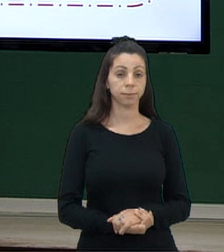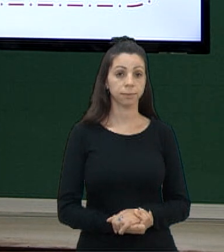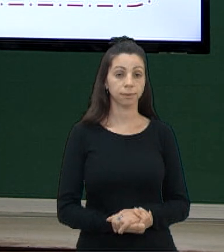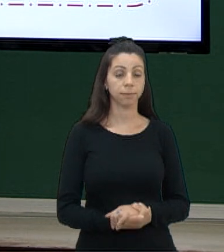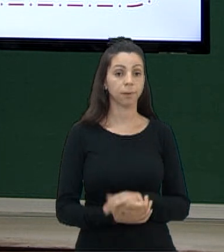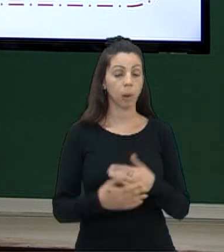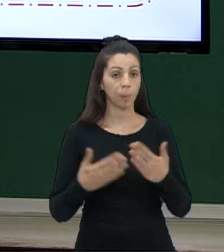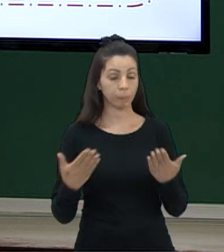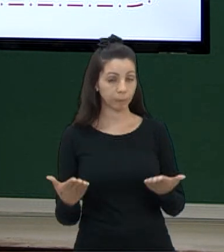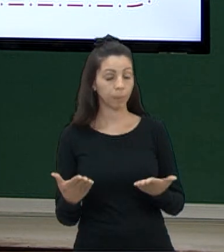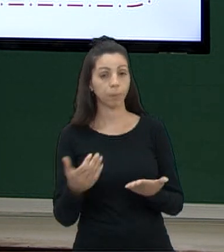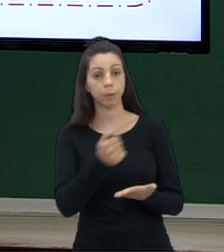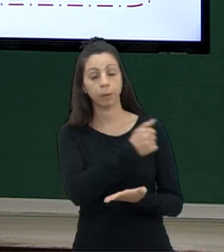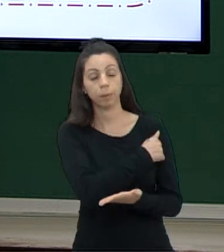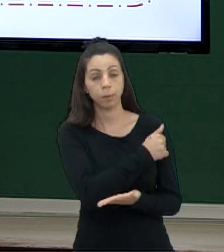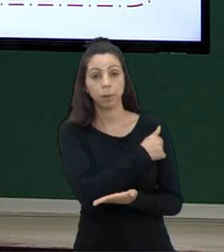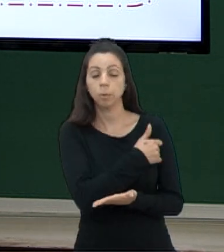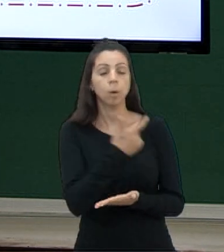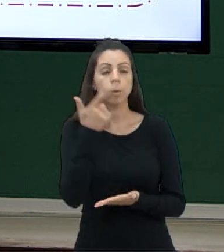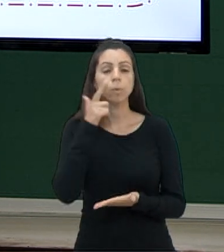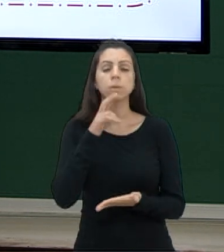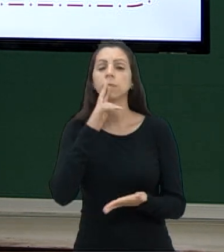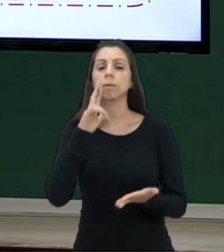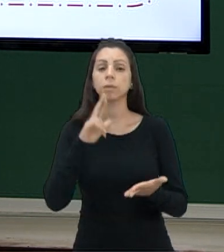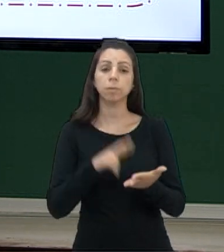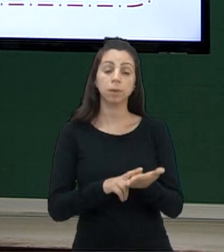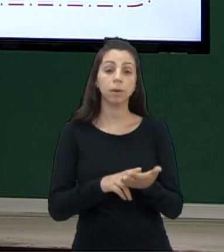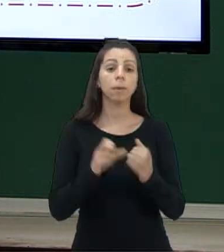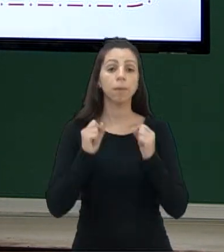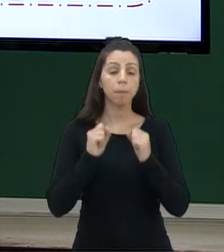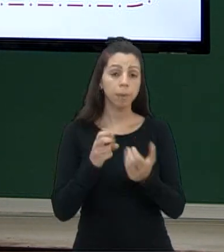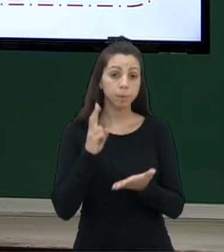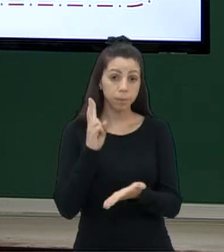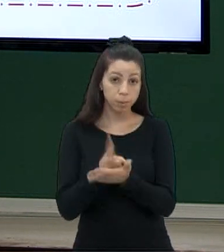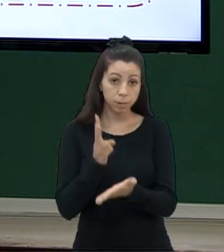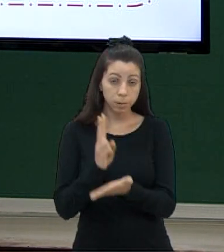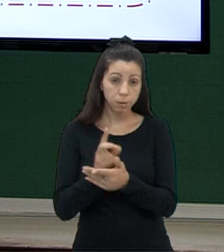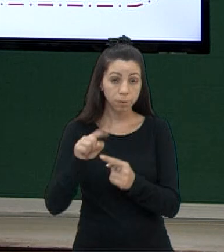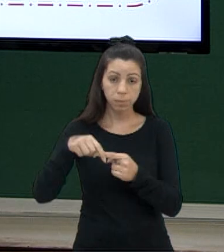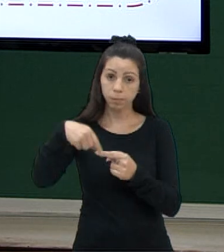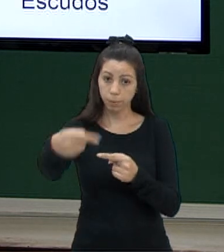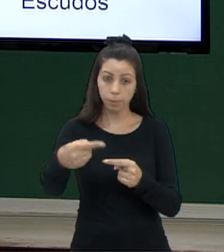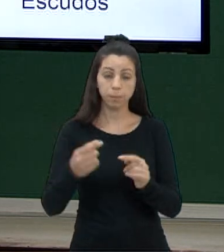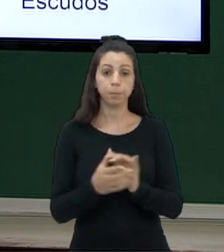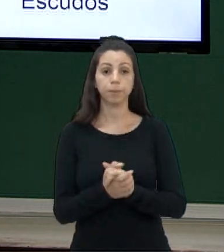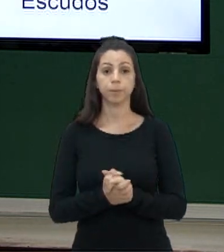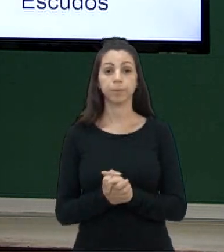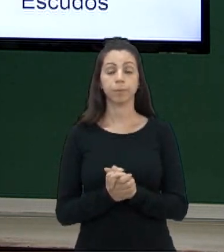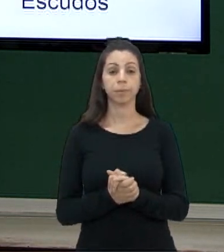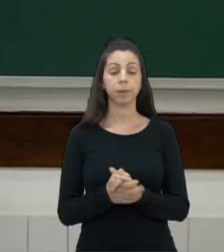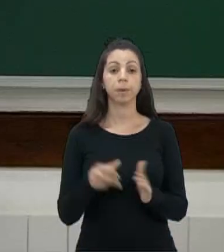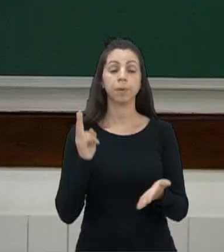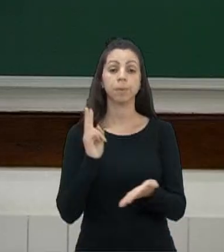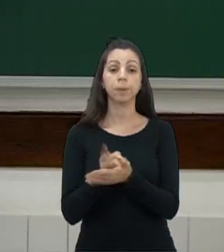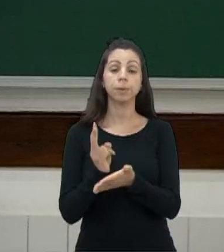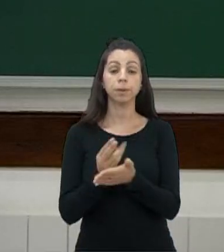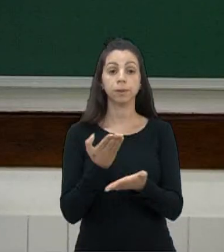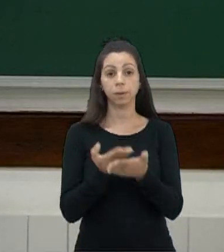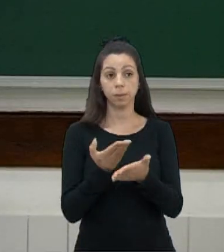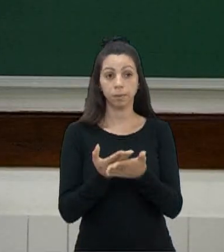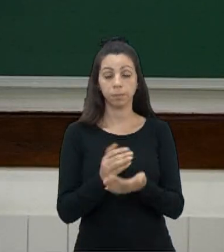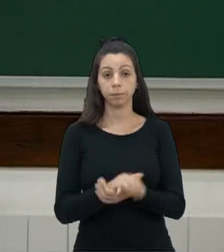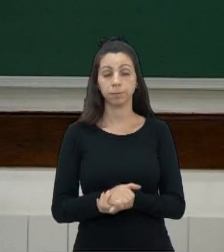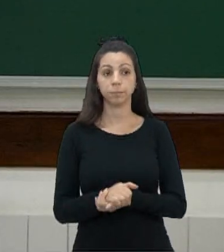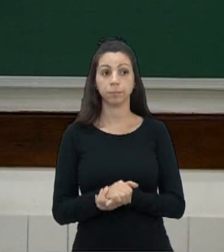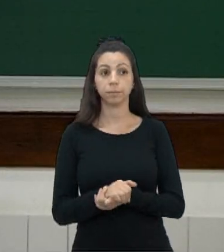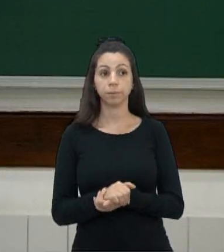Muito bem, estudante. Caso você não tenha conseguido responder essa pergunta, você pode continuar posteriormente. Dando continuidade à nossa aula, nós vamos tratar